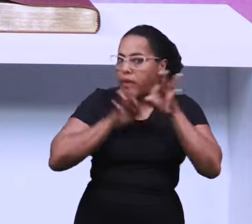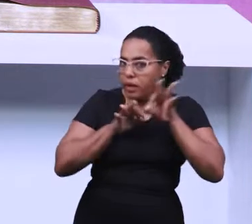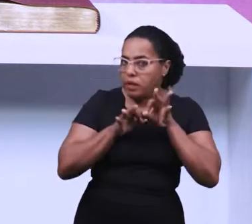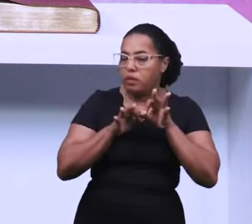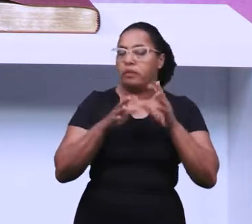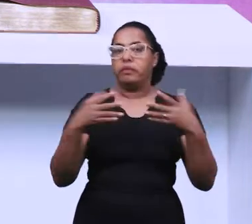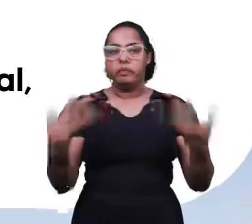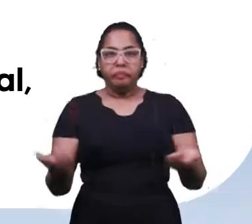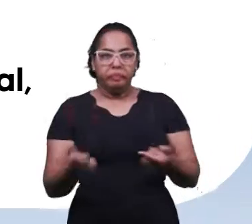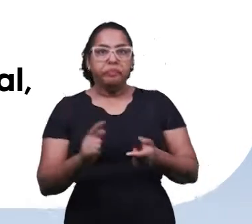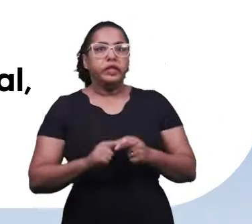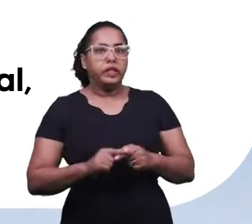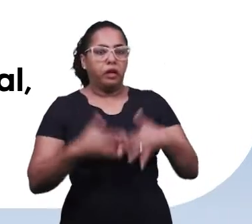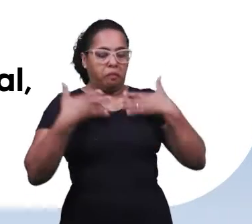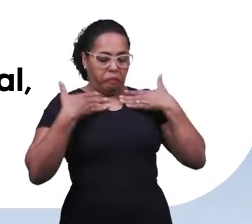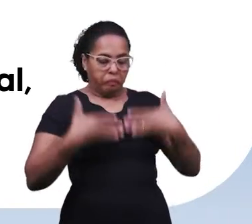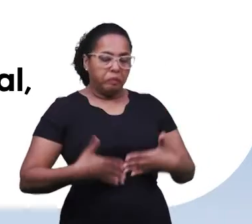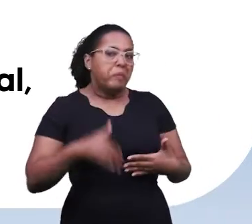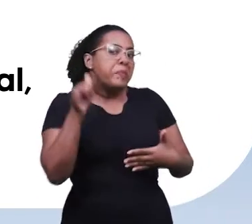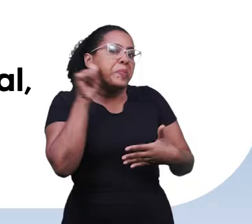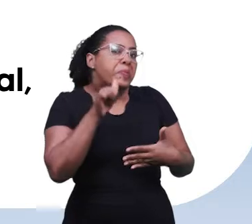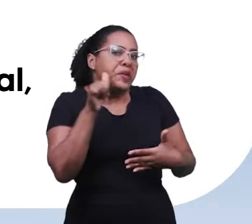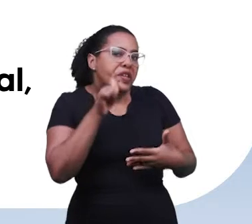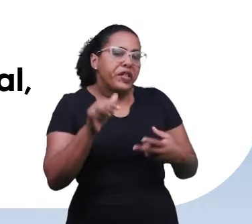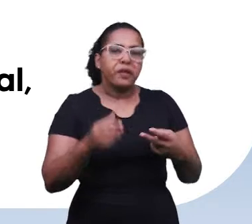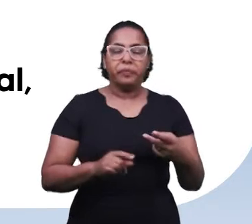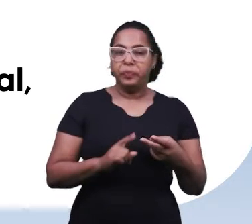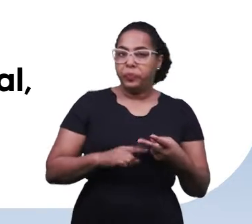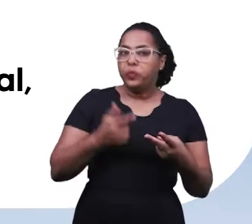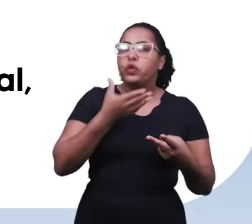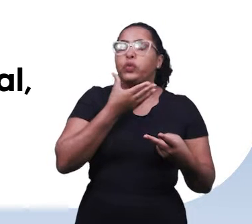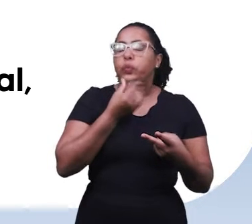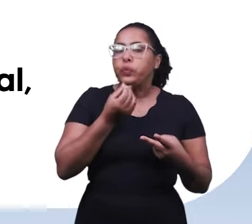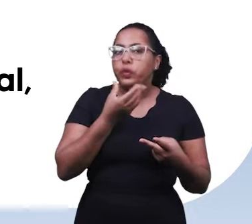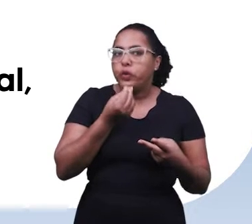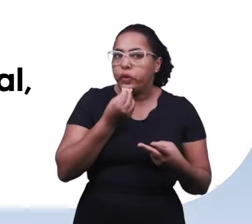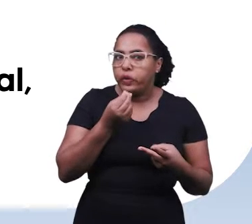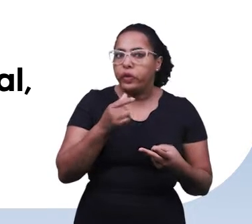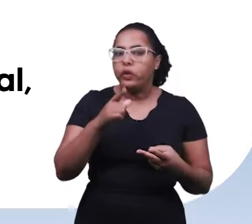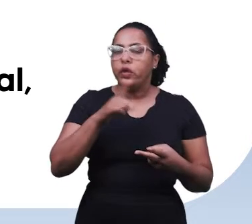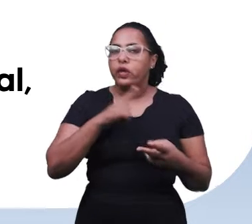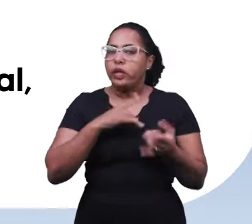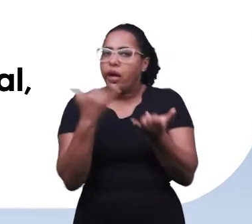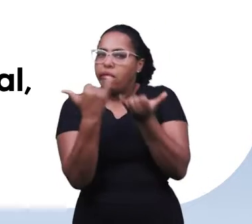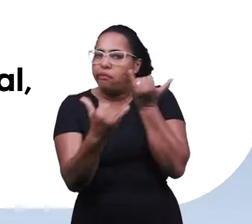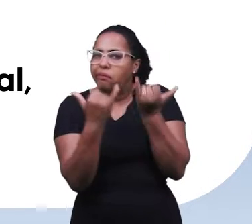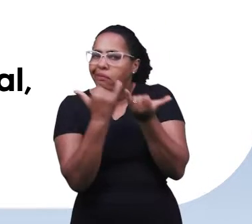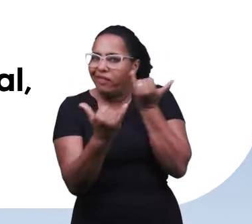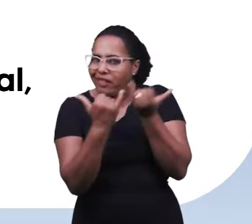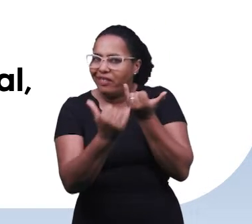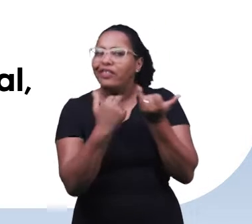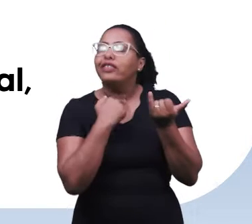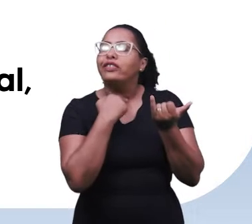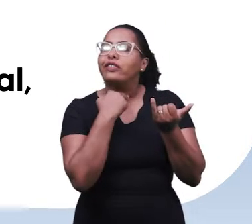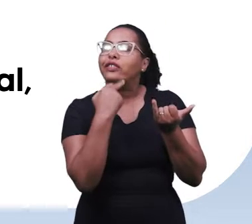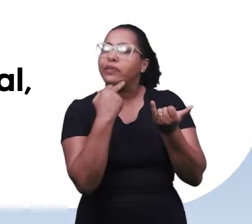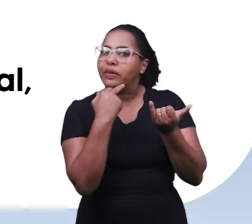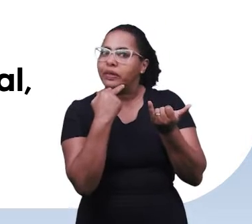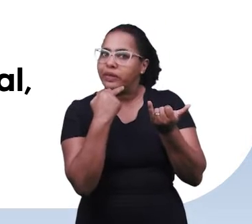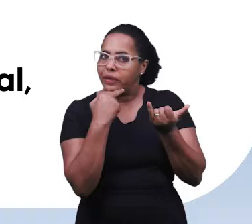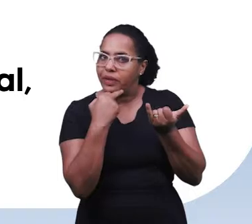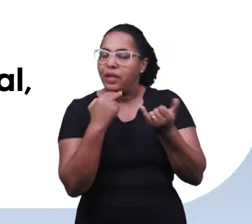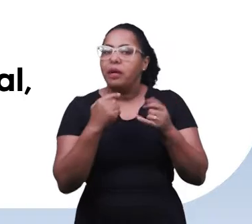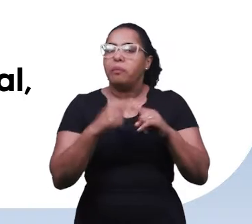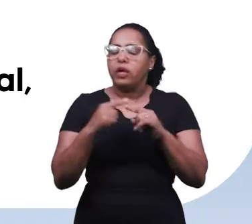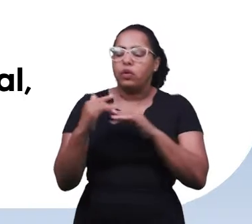considerarmos. Fisiologicamente, as meninas e os meninos aqui têm semelhanças vocais,